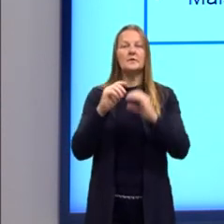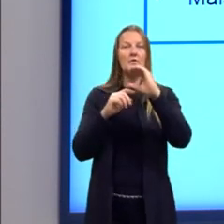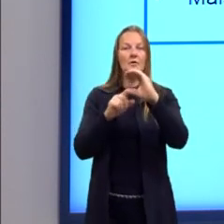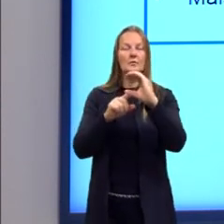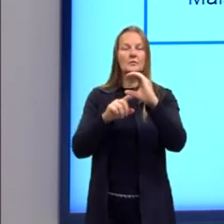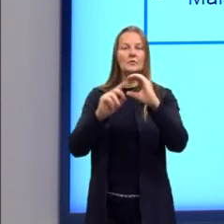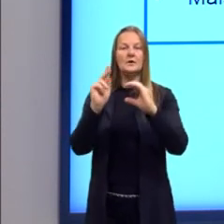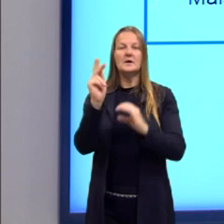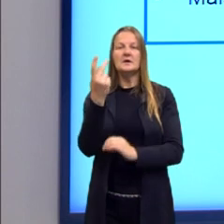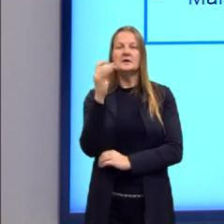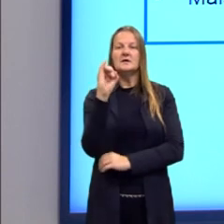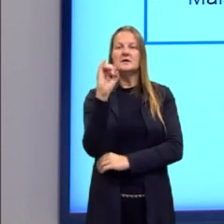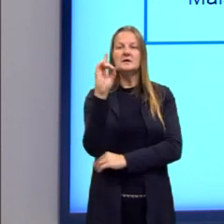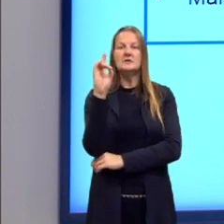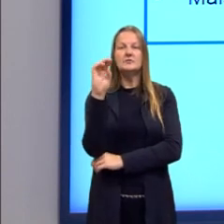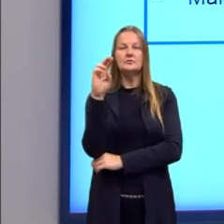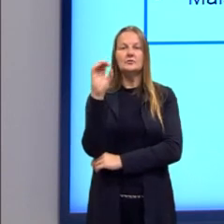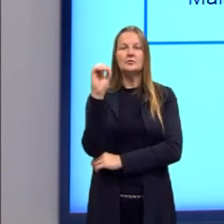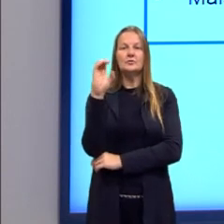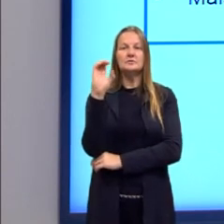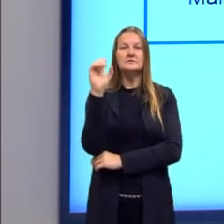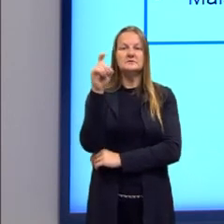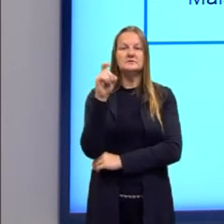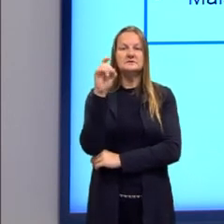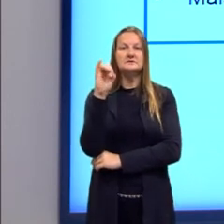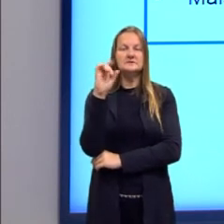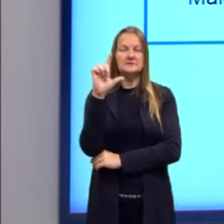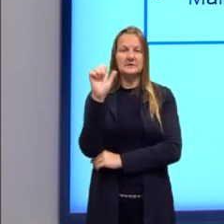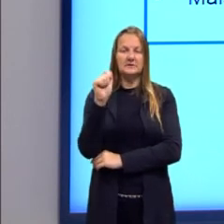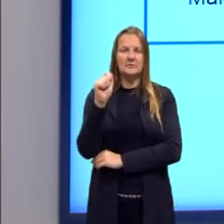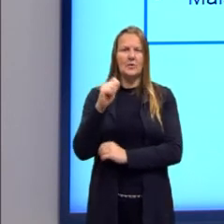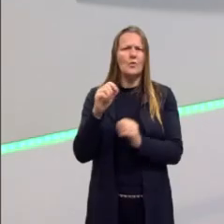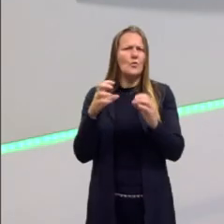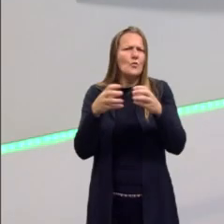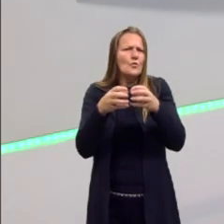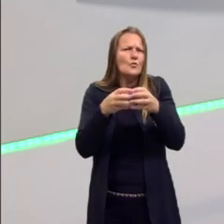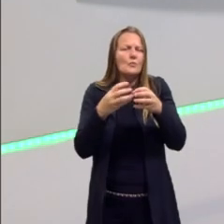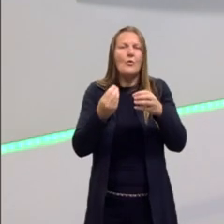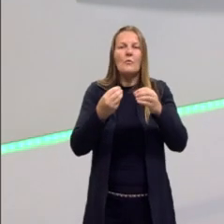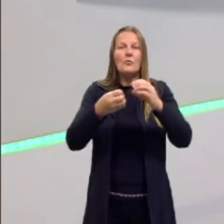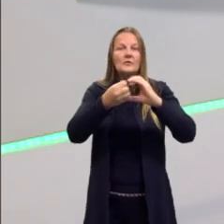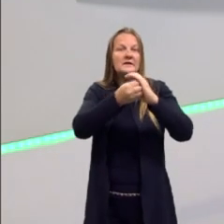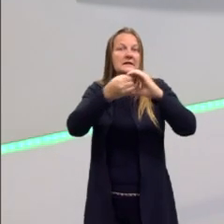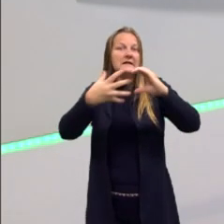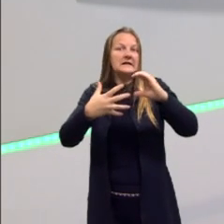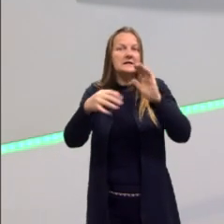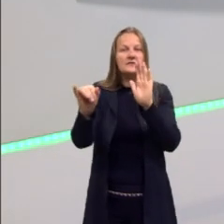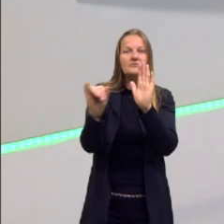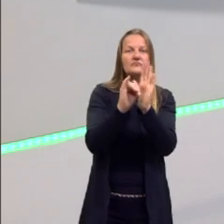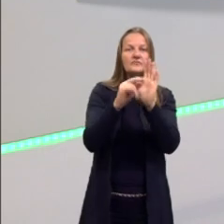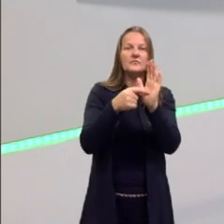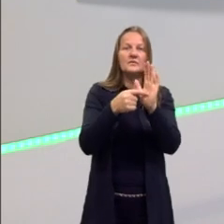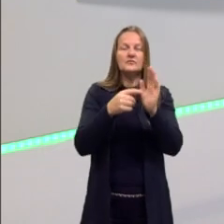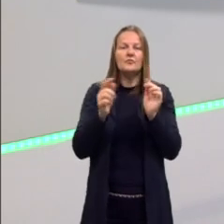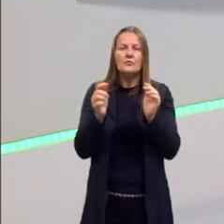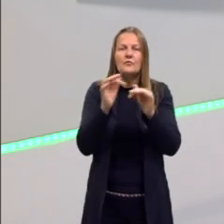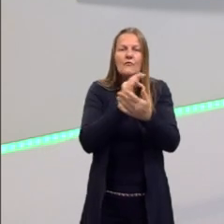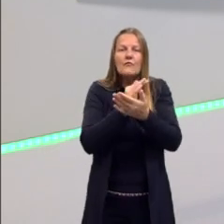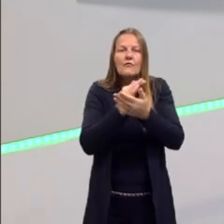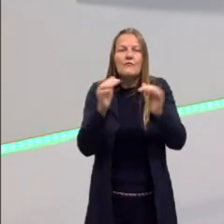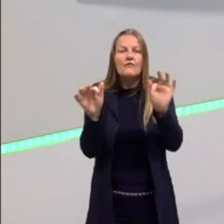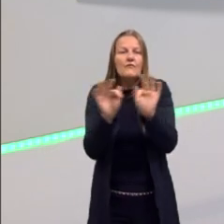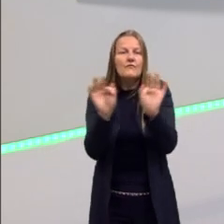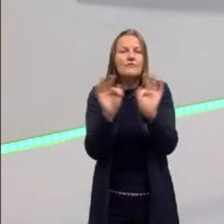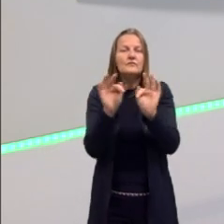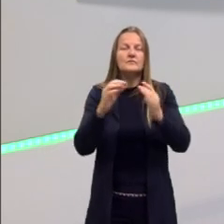grupo funcional o que que é o grupo funcional é o que vai identificar onde identifico a minha função orgânica